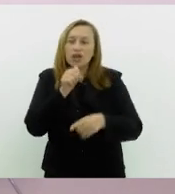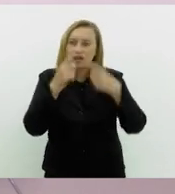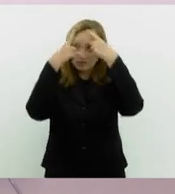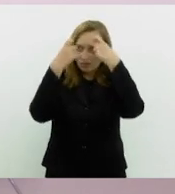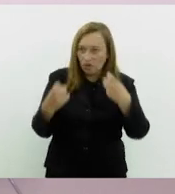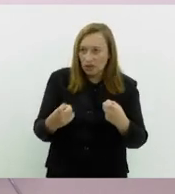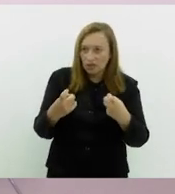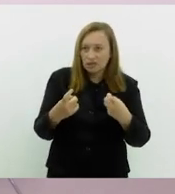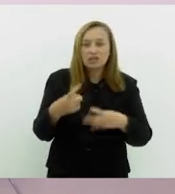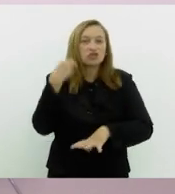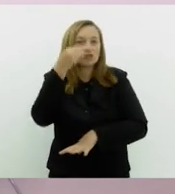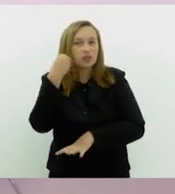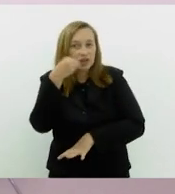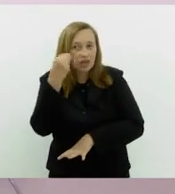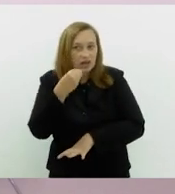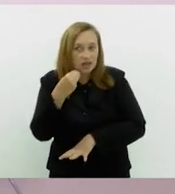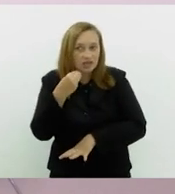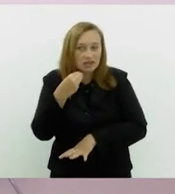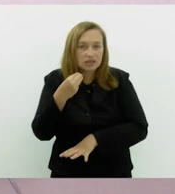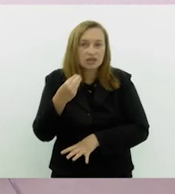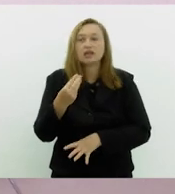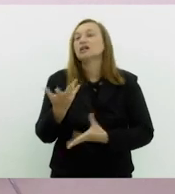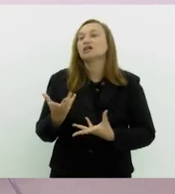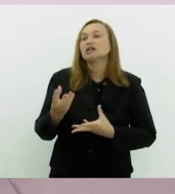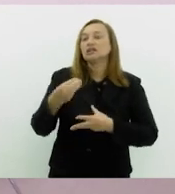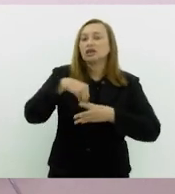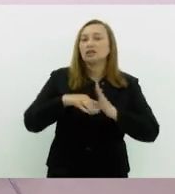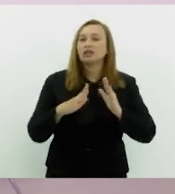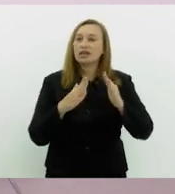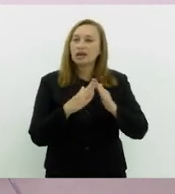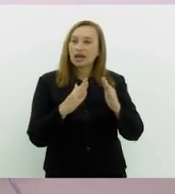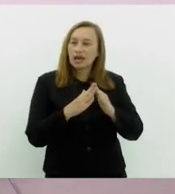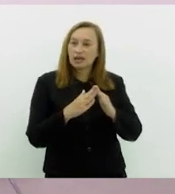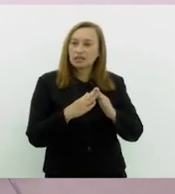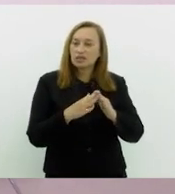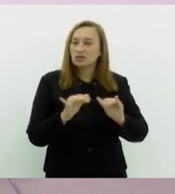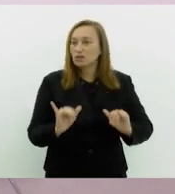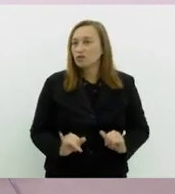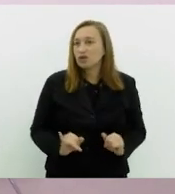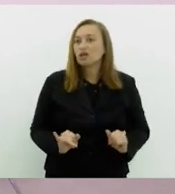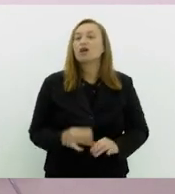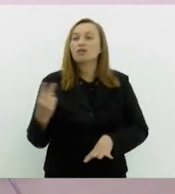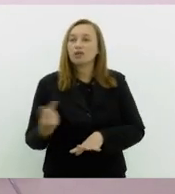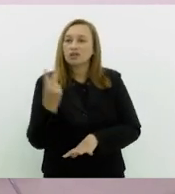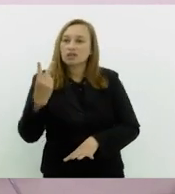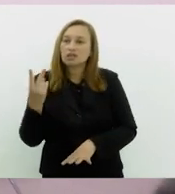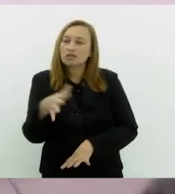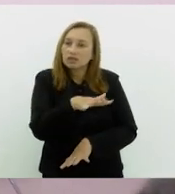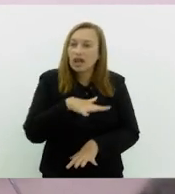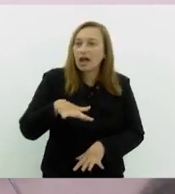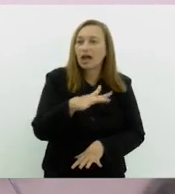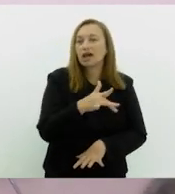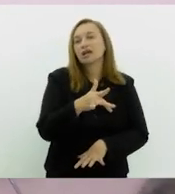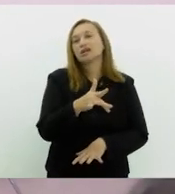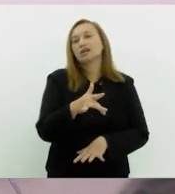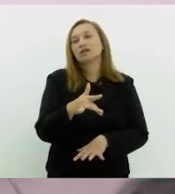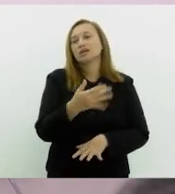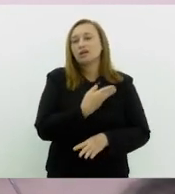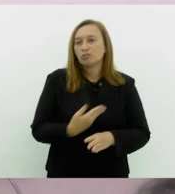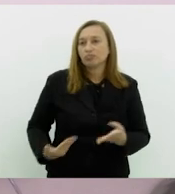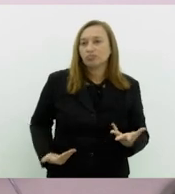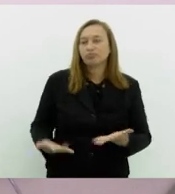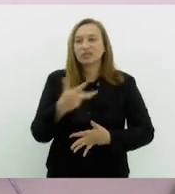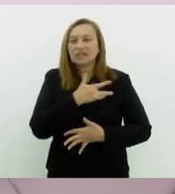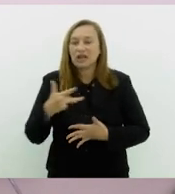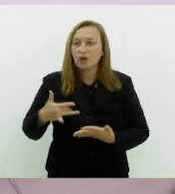vivências vivenciadas, né, nesse âmbito doméstico por essas mulheres, valorização da rede pública de saúde mental para atendimento continuado